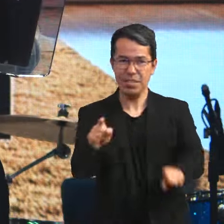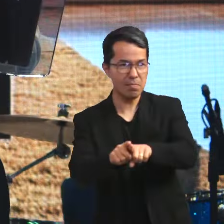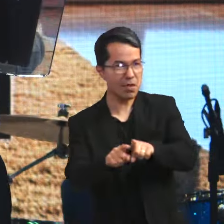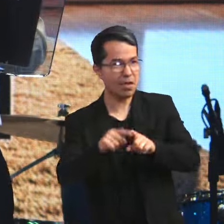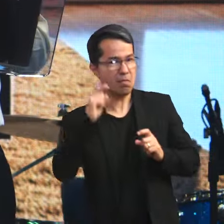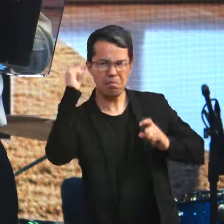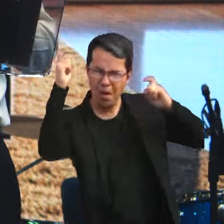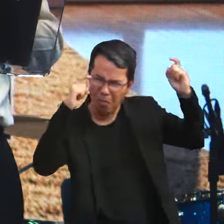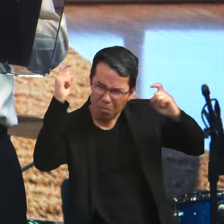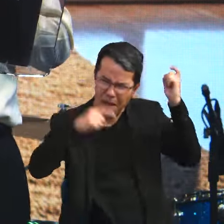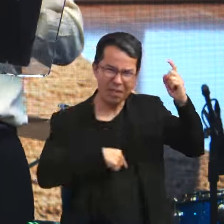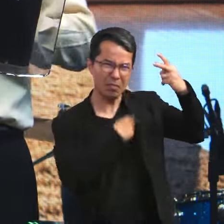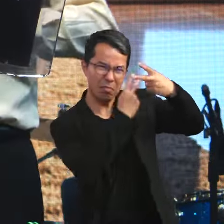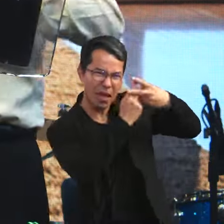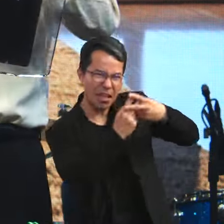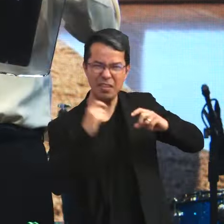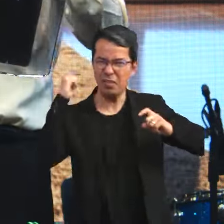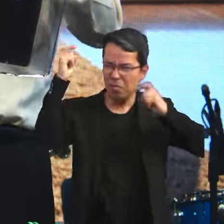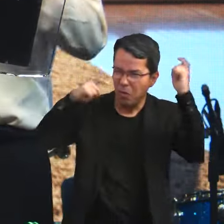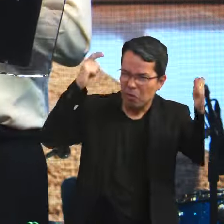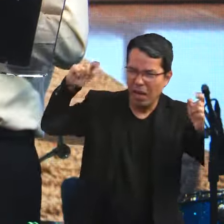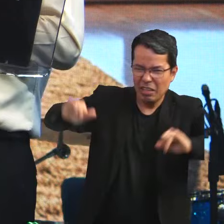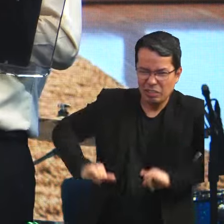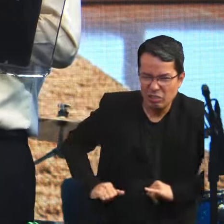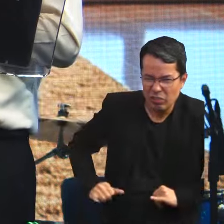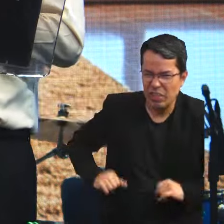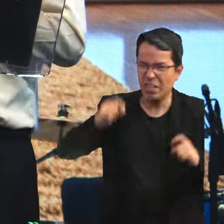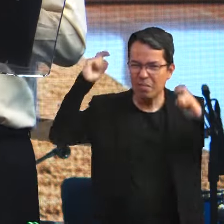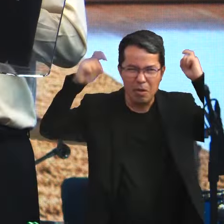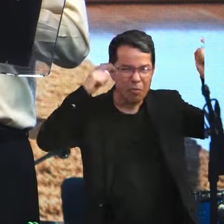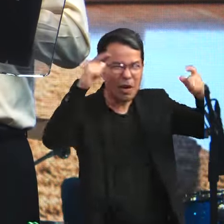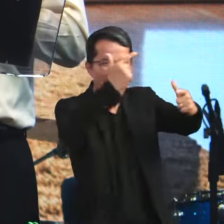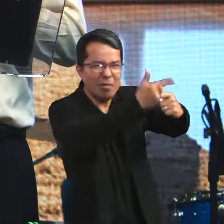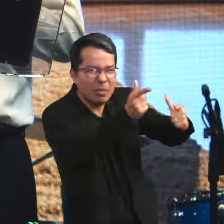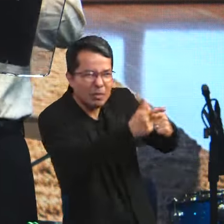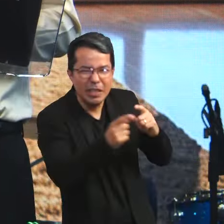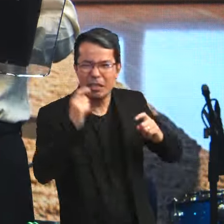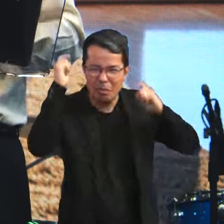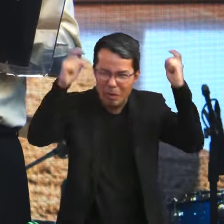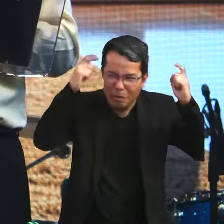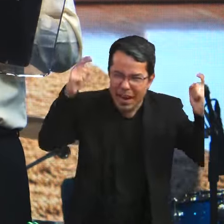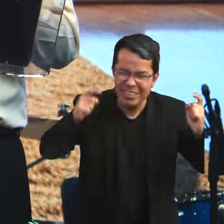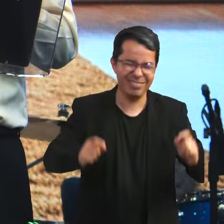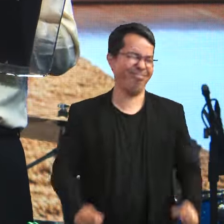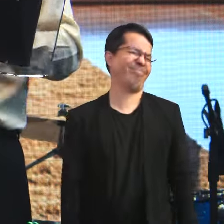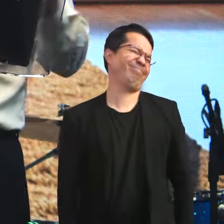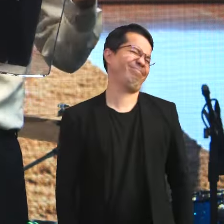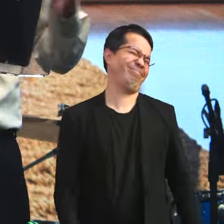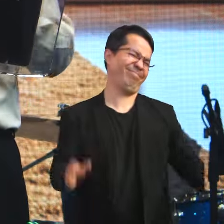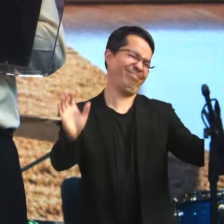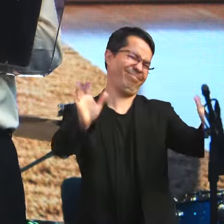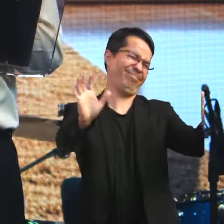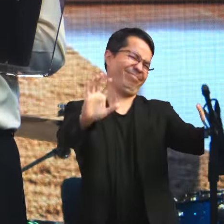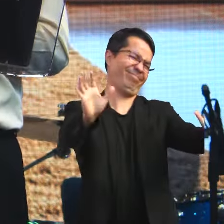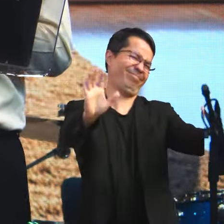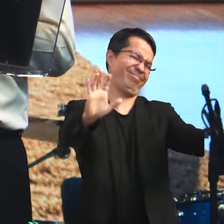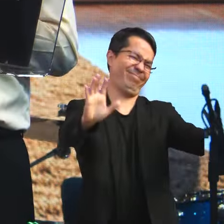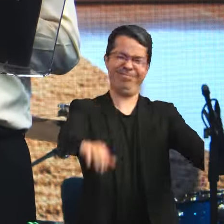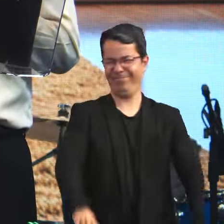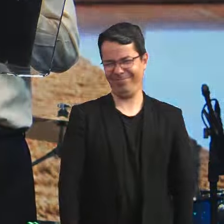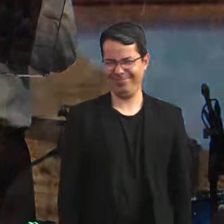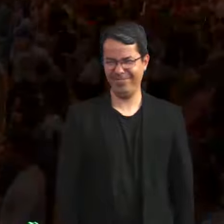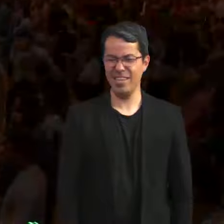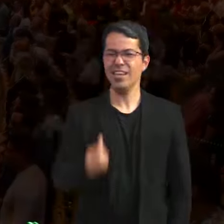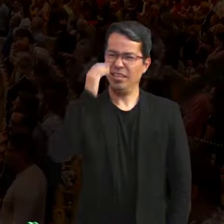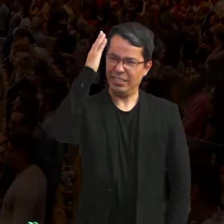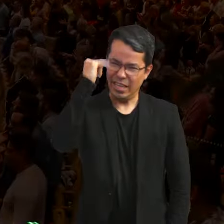não Pens se haverá benef não haverá Beno por pelo